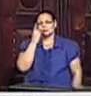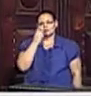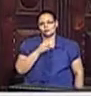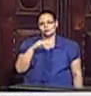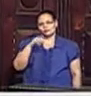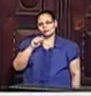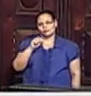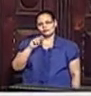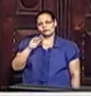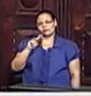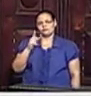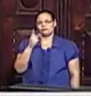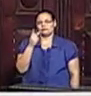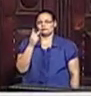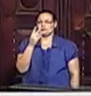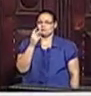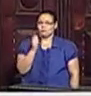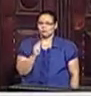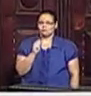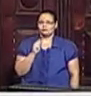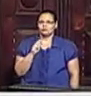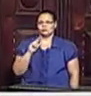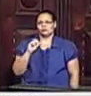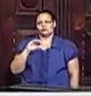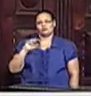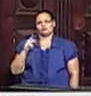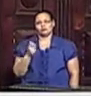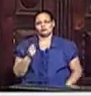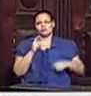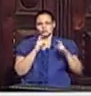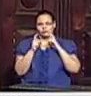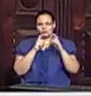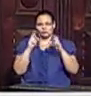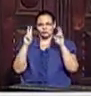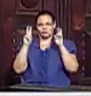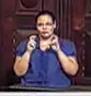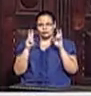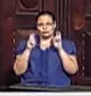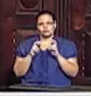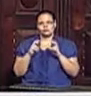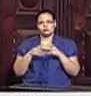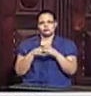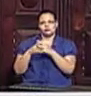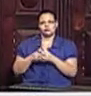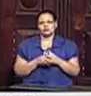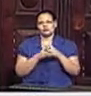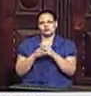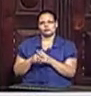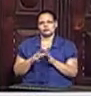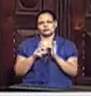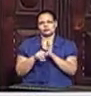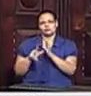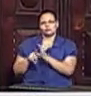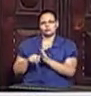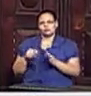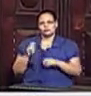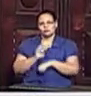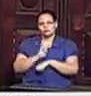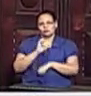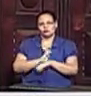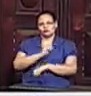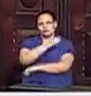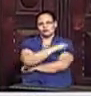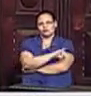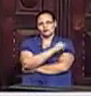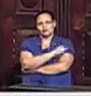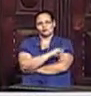aqui presente, e debateu o assunto de roubo de cargas no âmbito do Estado do Rio de Janeiro.